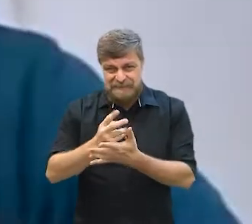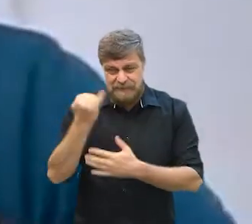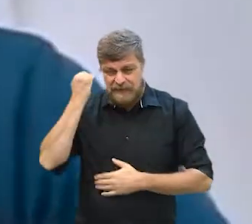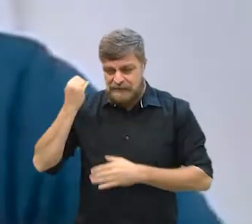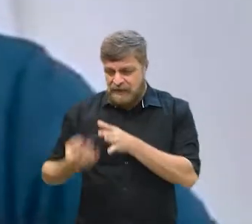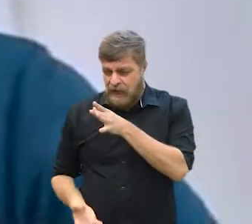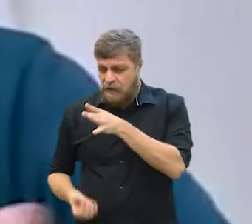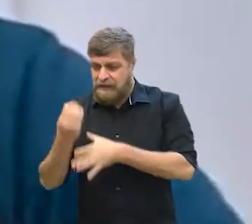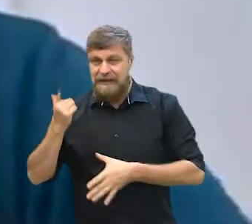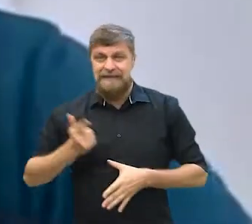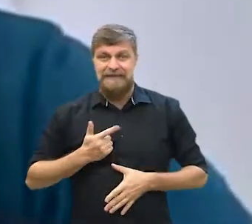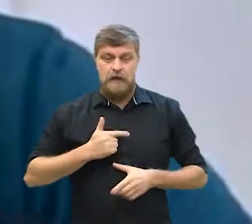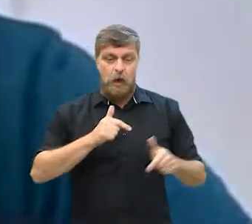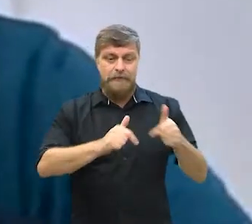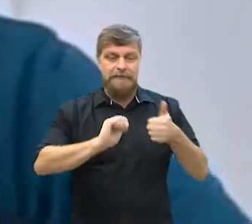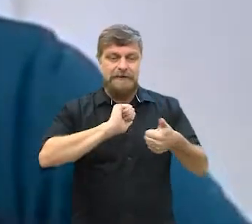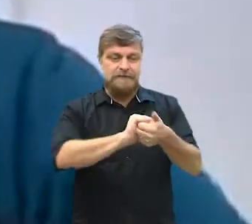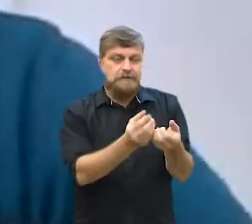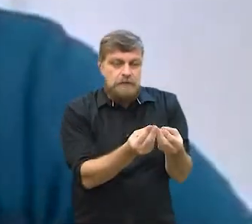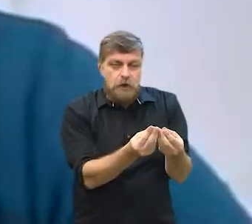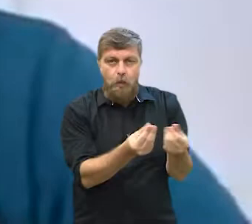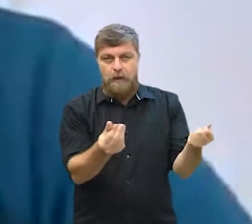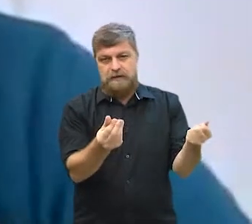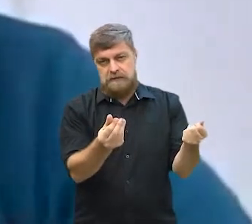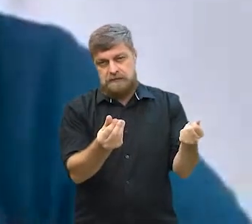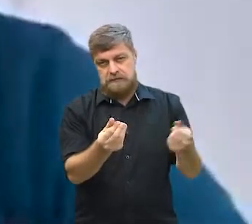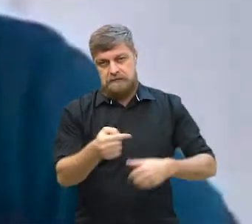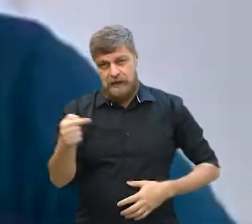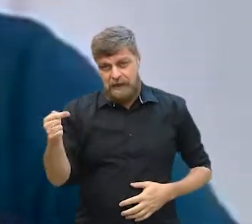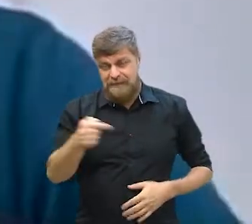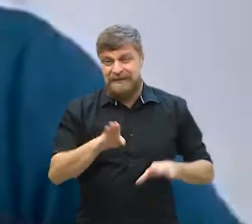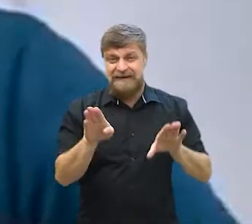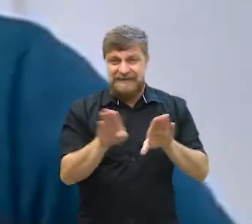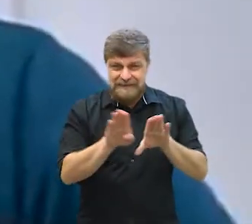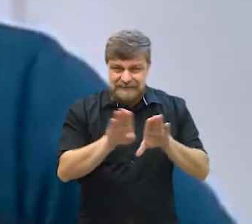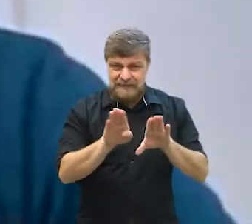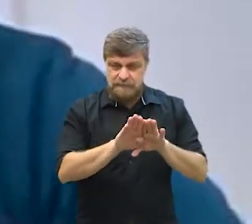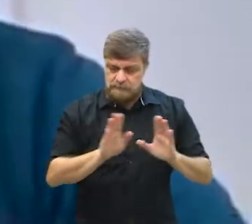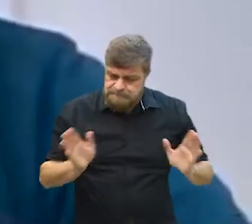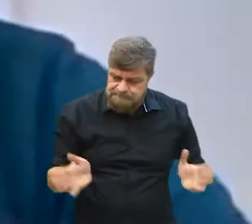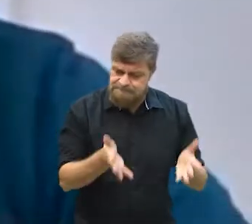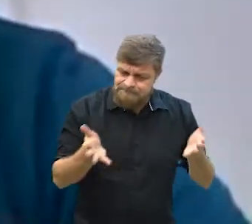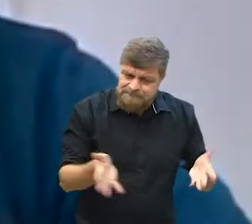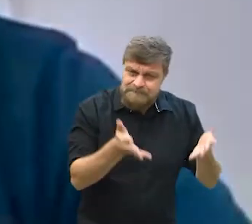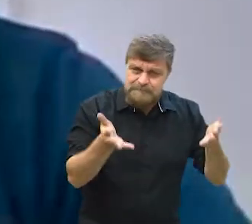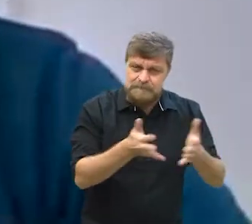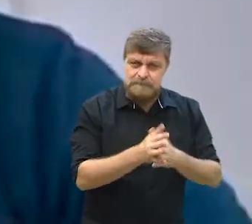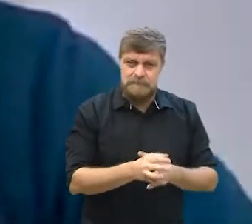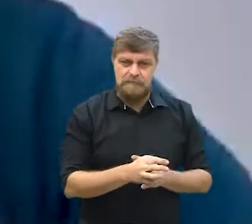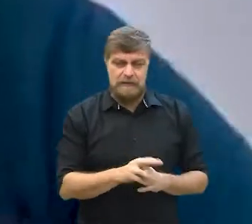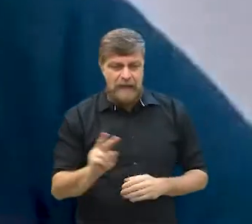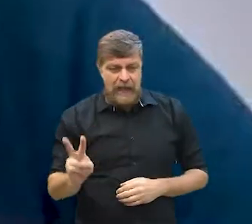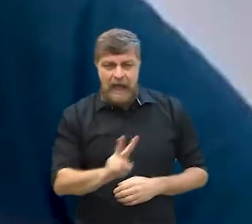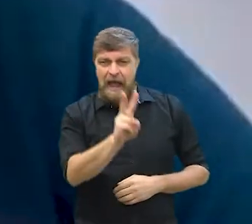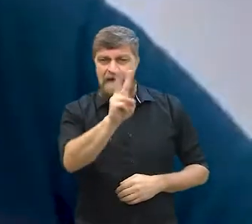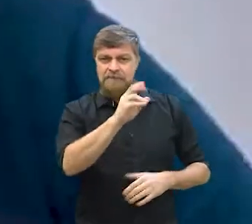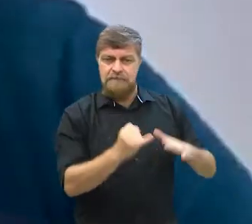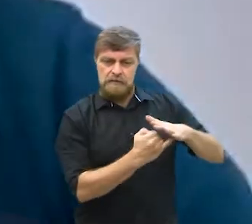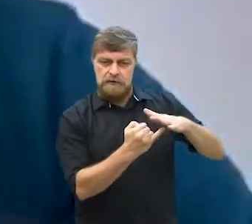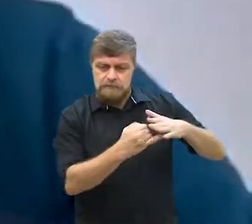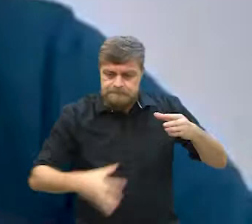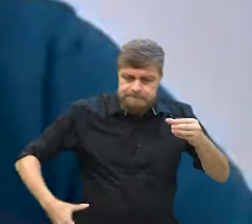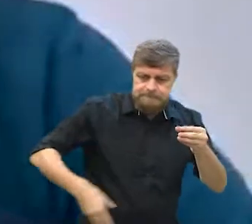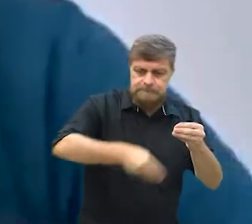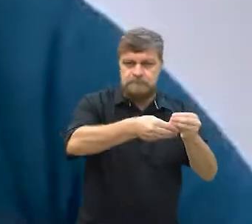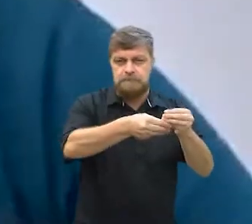a sua concepção, prover um serviço de qualidade, mas que não só tenha qualidade, mas que potencialize e agregue valor ao